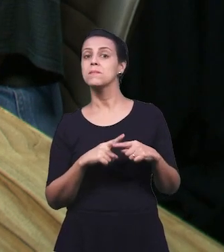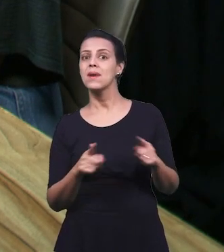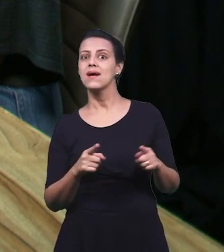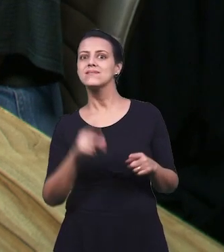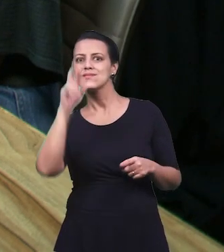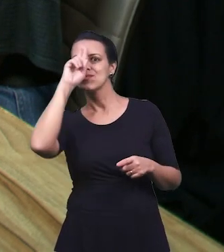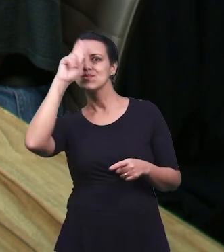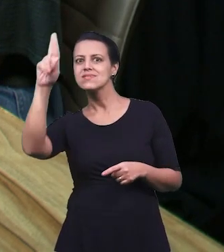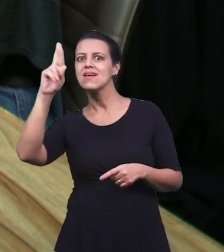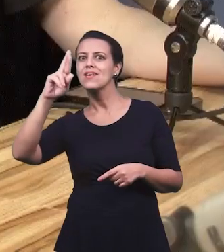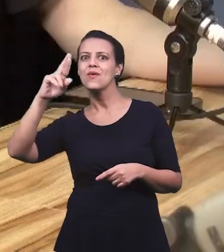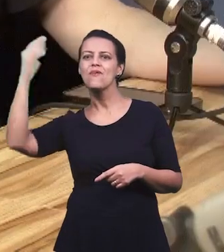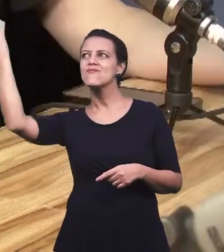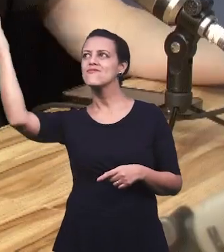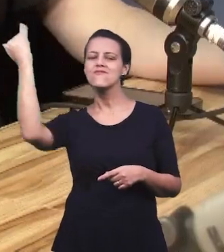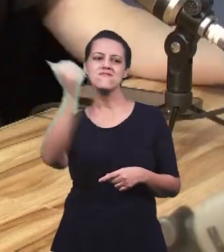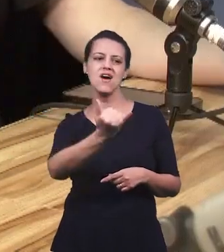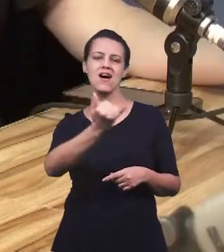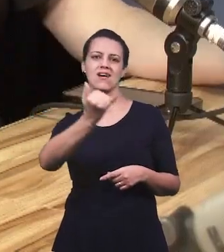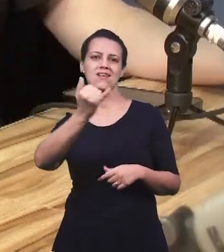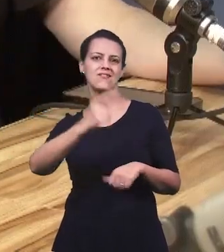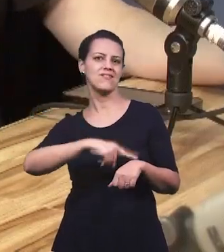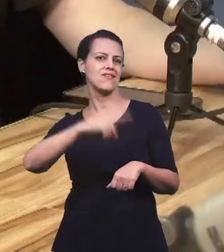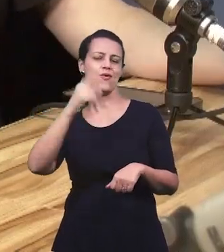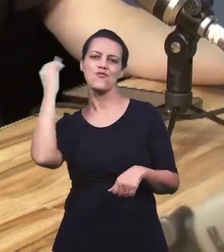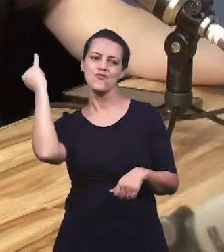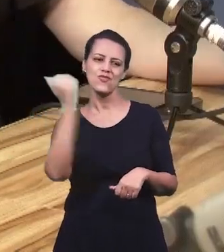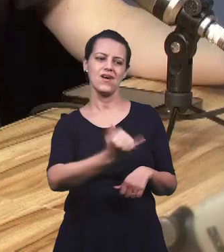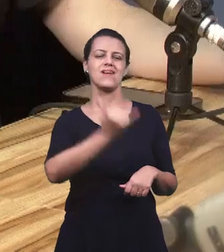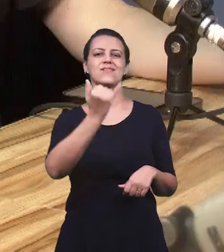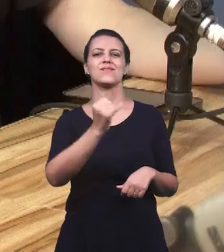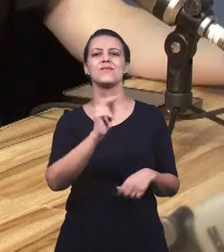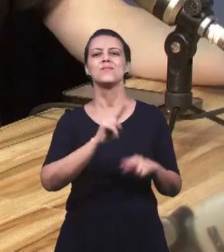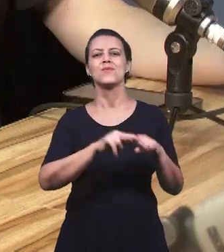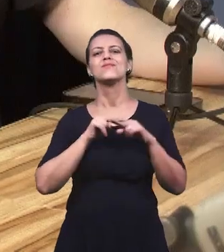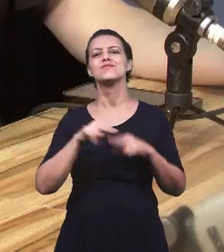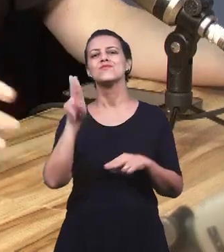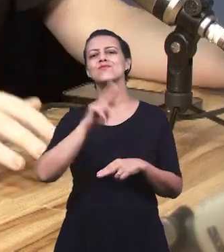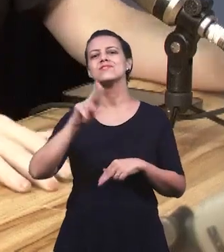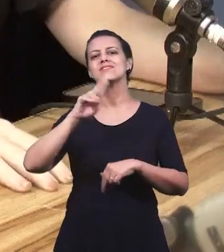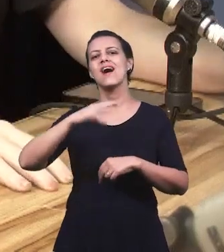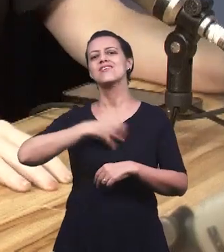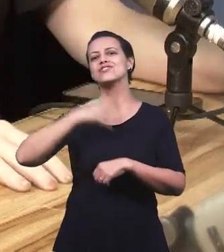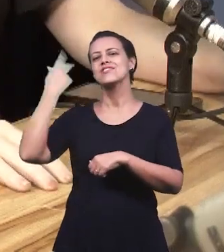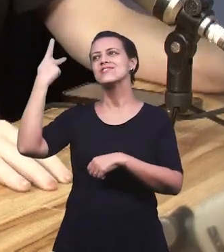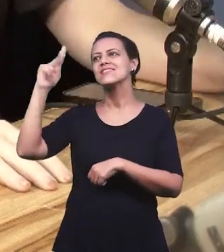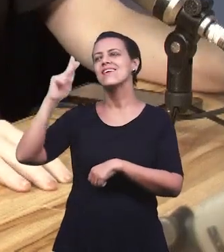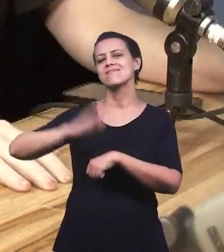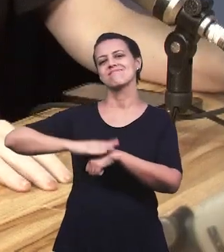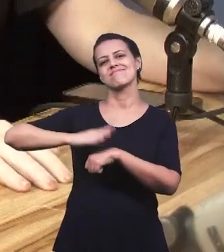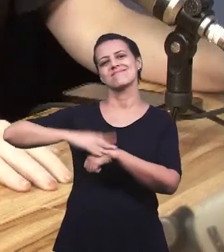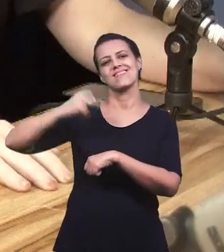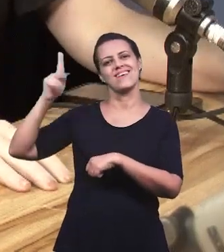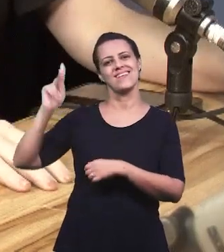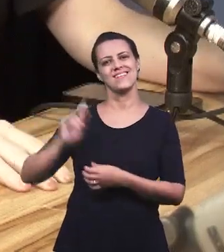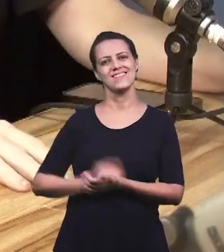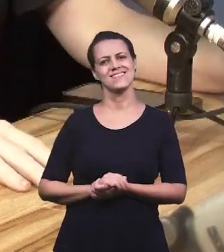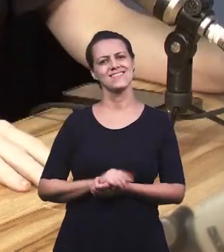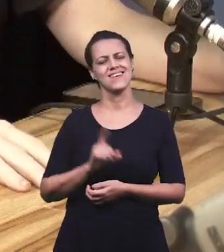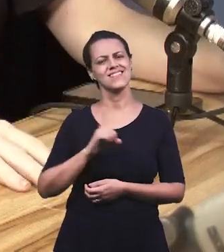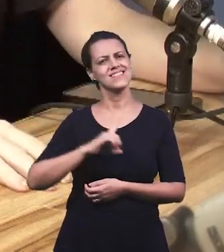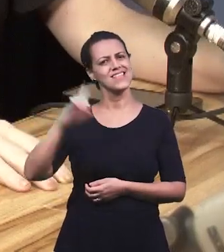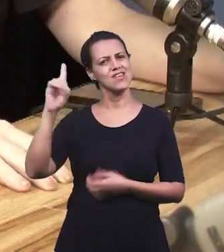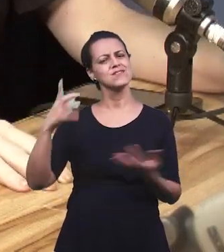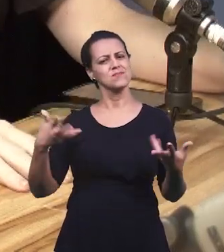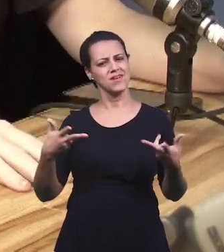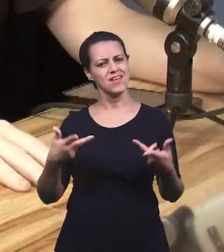Então, assim, o Senhor trouxe para que tudo isso acontecesse da forma dele, da operação do milagre dele. O nosso Deus, ele é